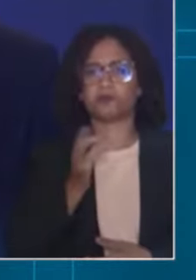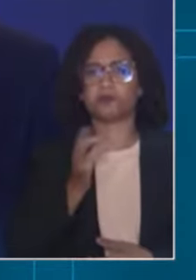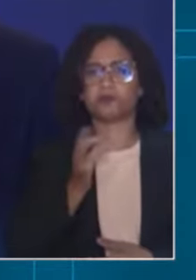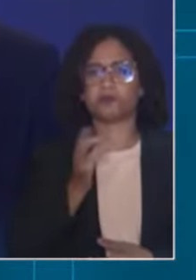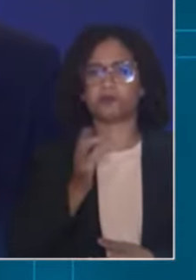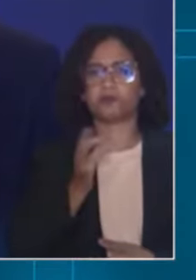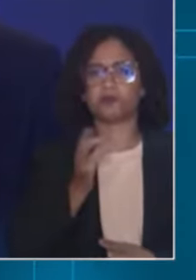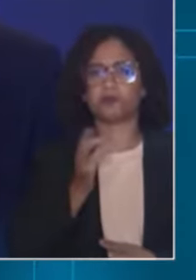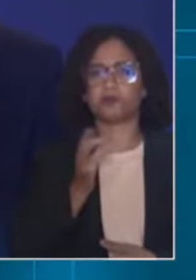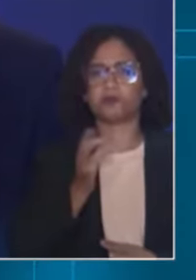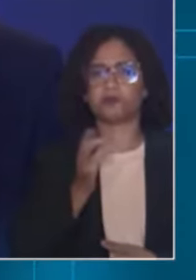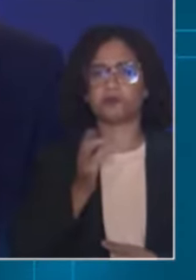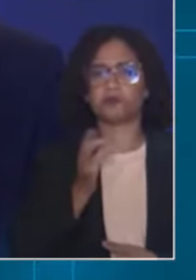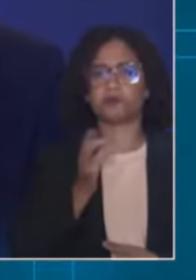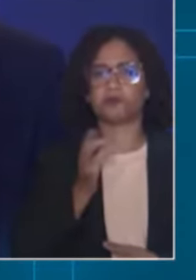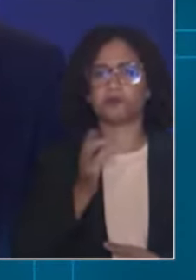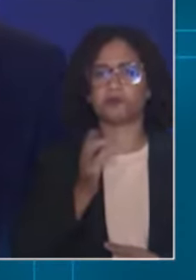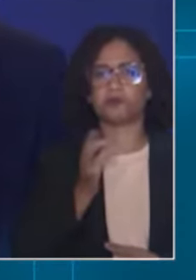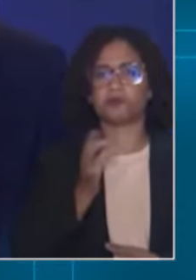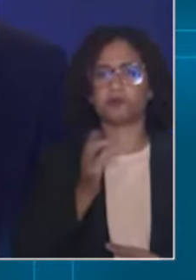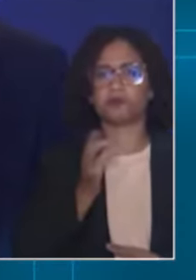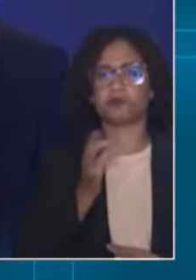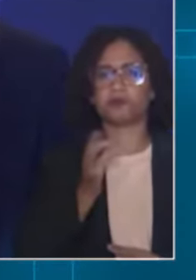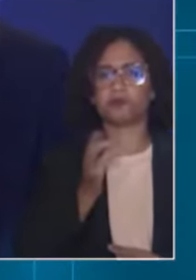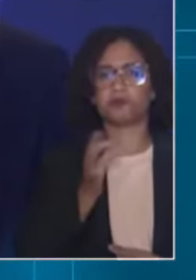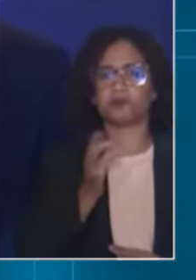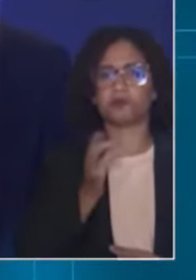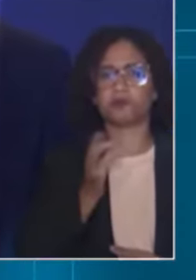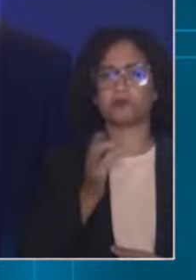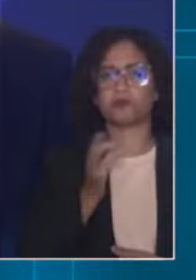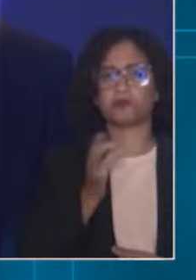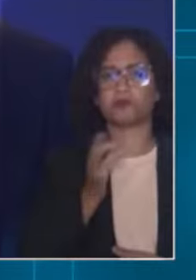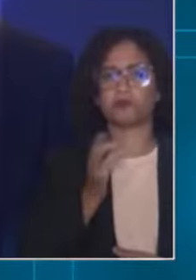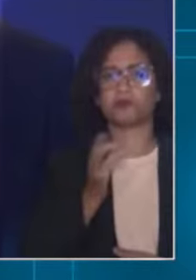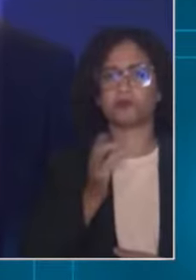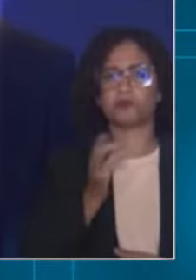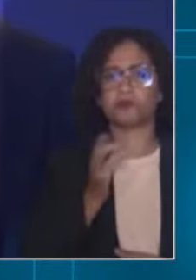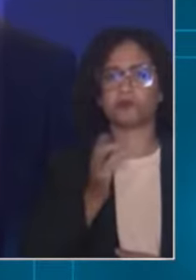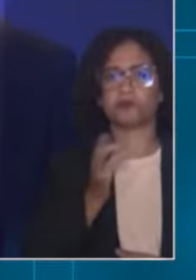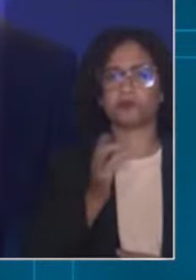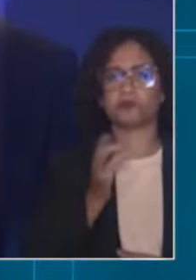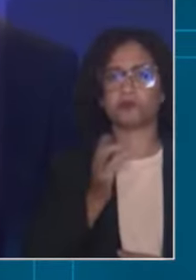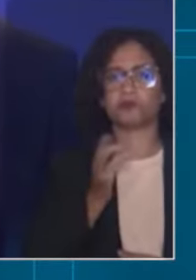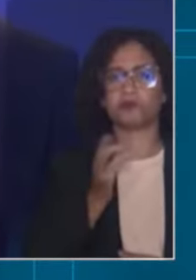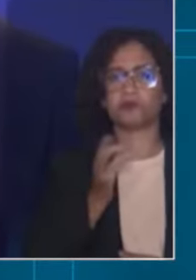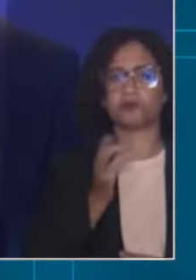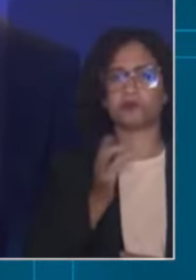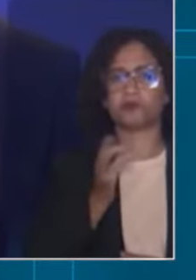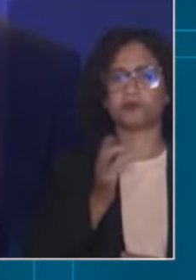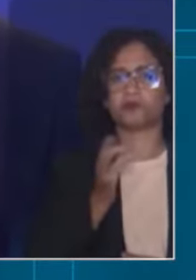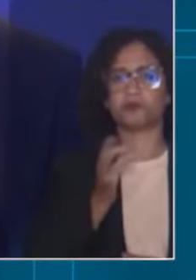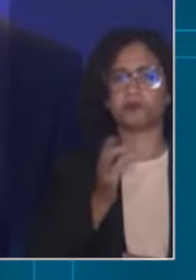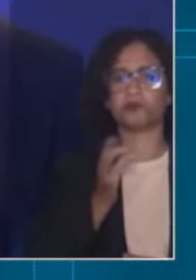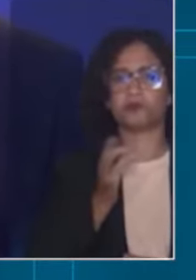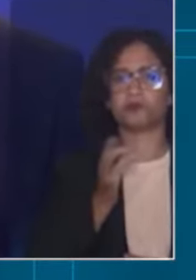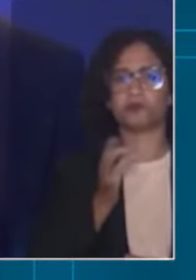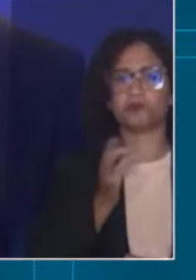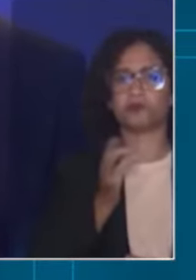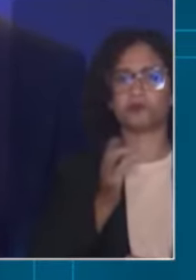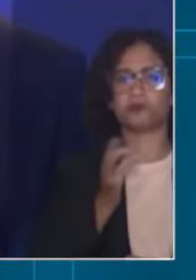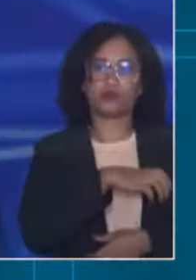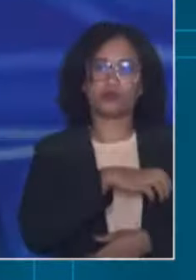conchavos, acabou fechando com o candidato do MDB, que é o atual vice-governador, que era aliado ao carlismo, e que